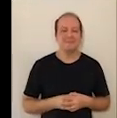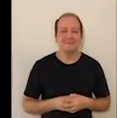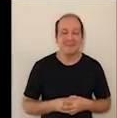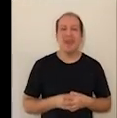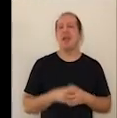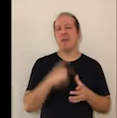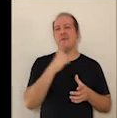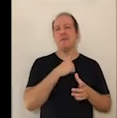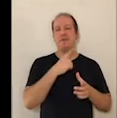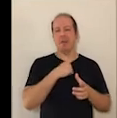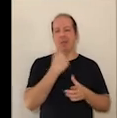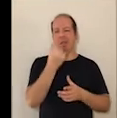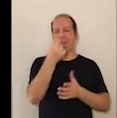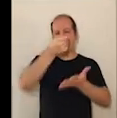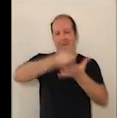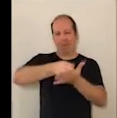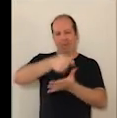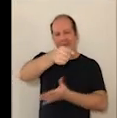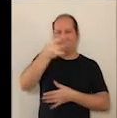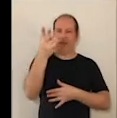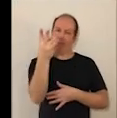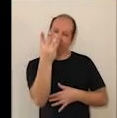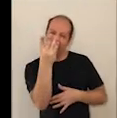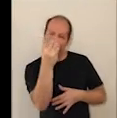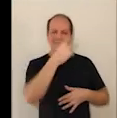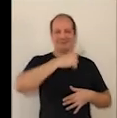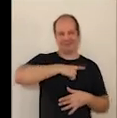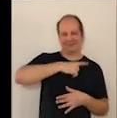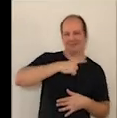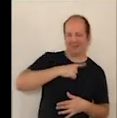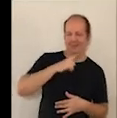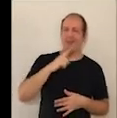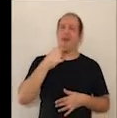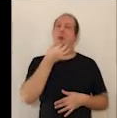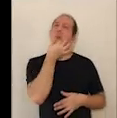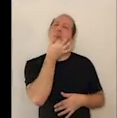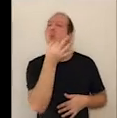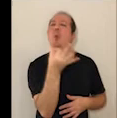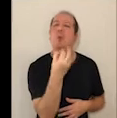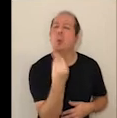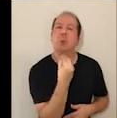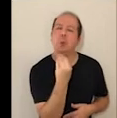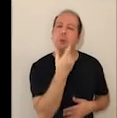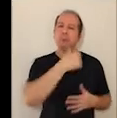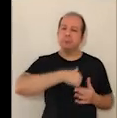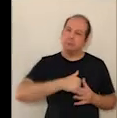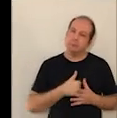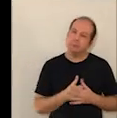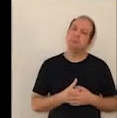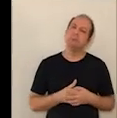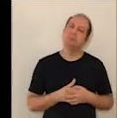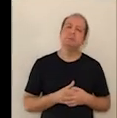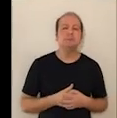Depois te darei uma recompensa. Um anel tão bonito. Me dá até palpitações. Esse